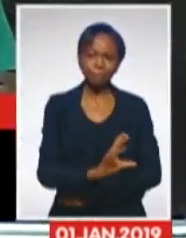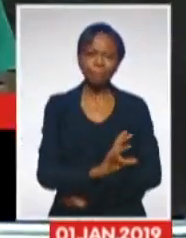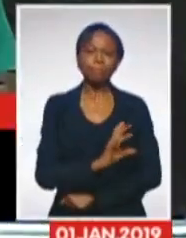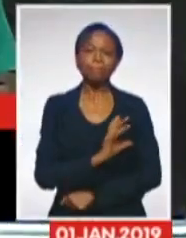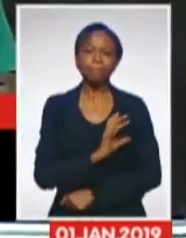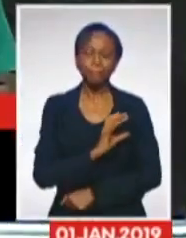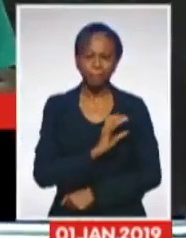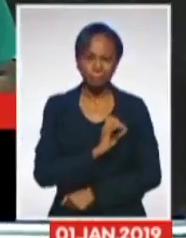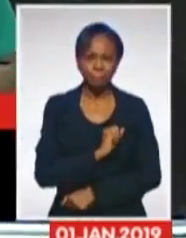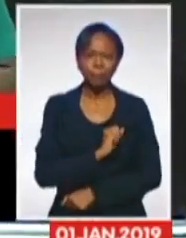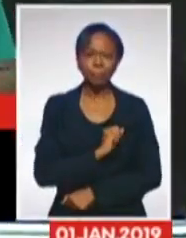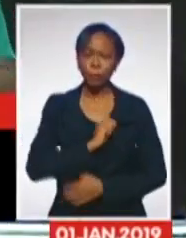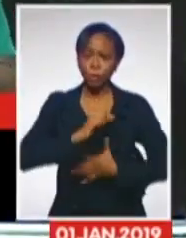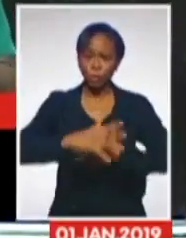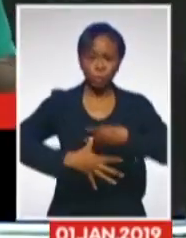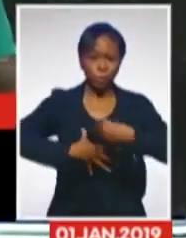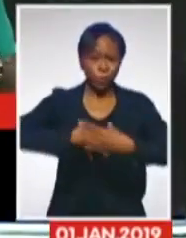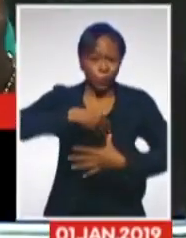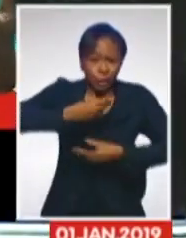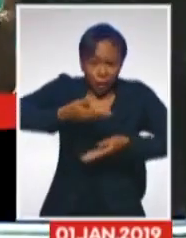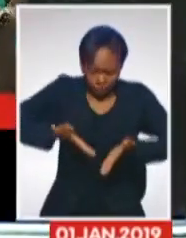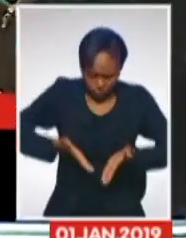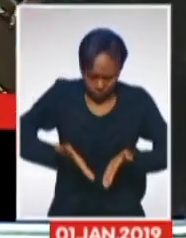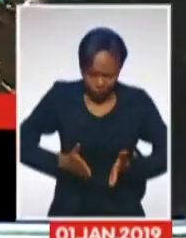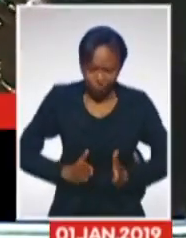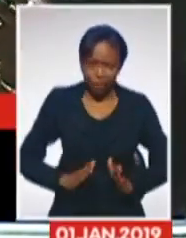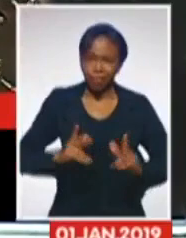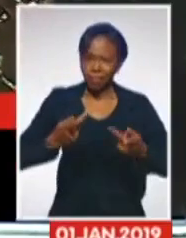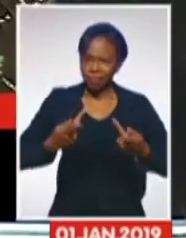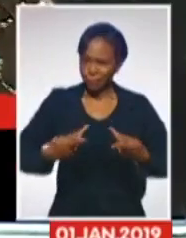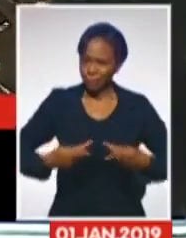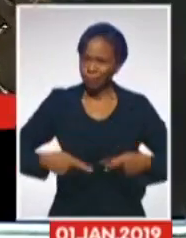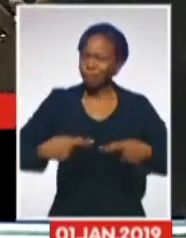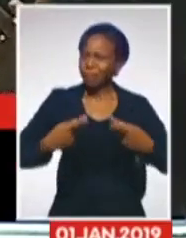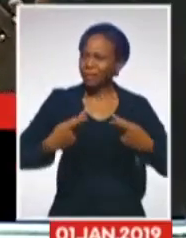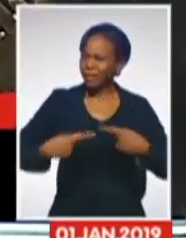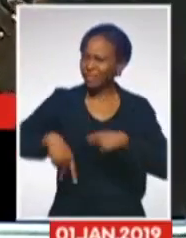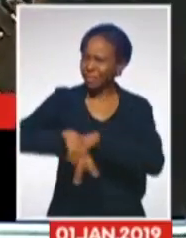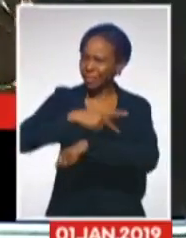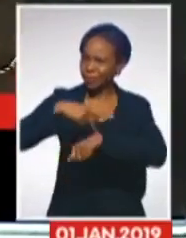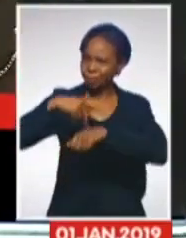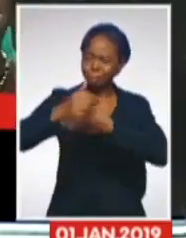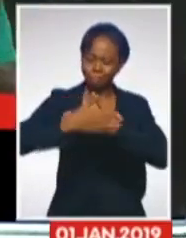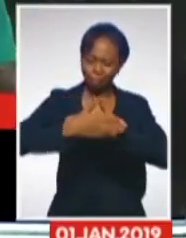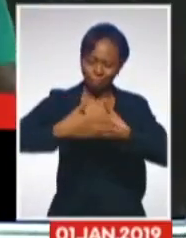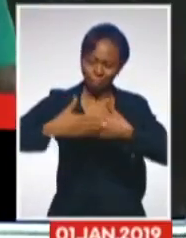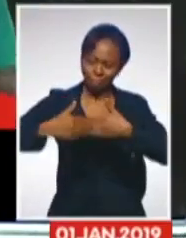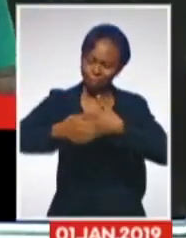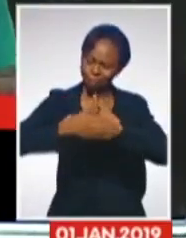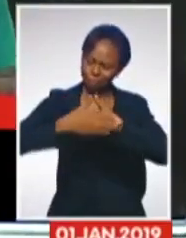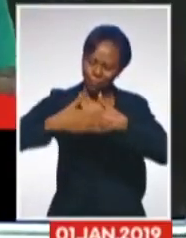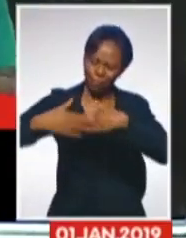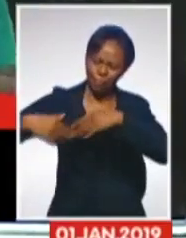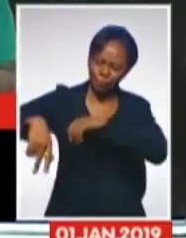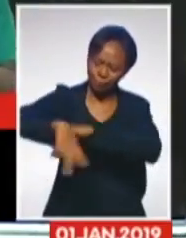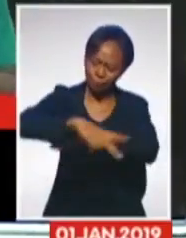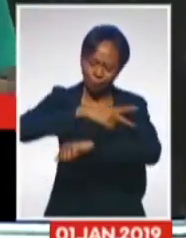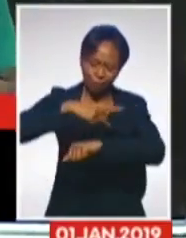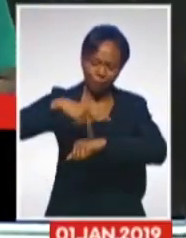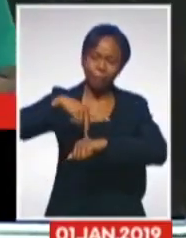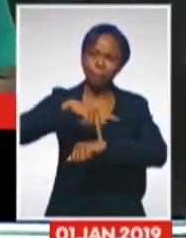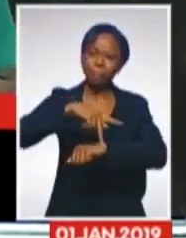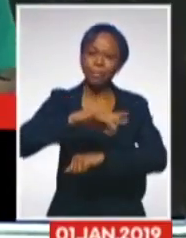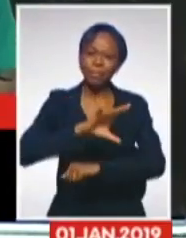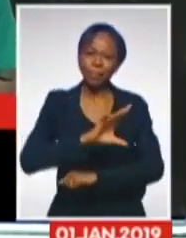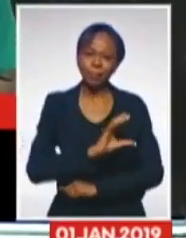amada. Dos filhos deste solo és mãe gentil,